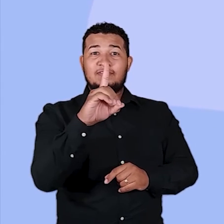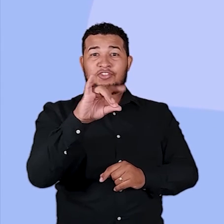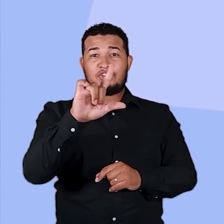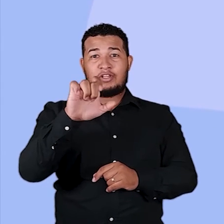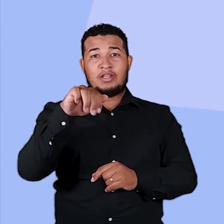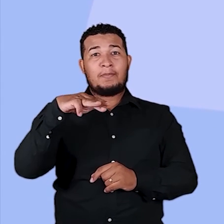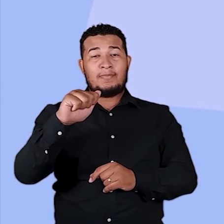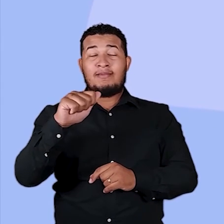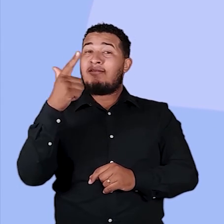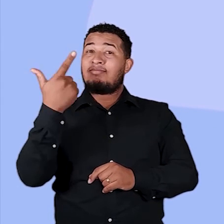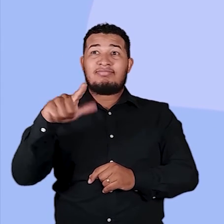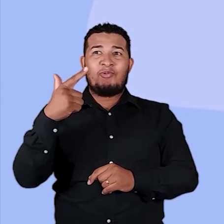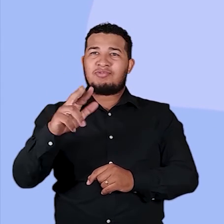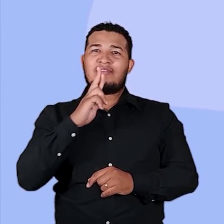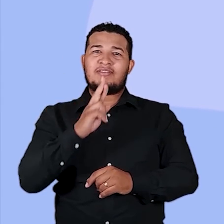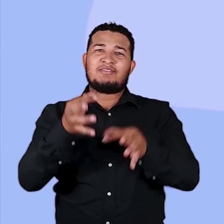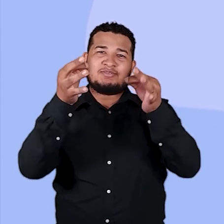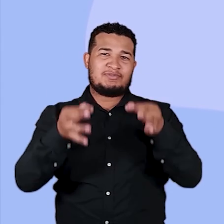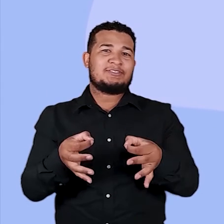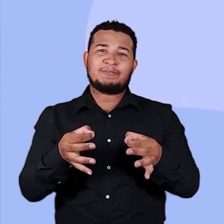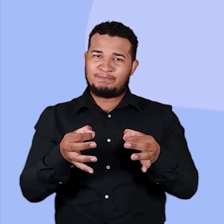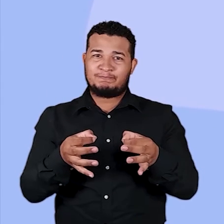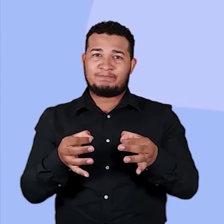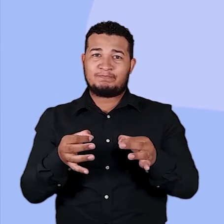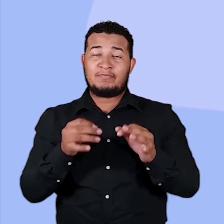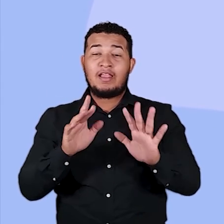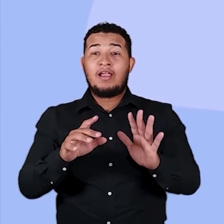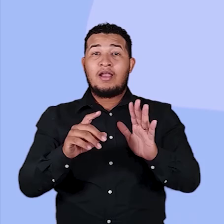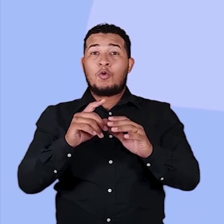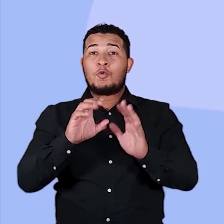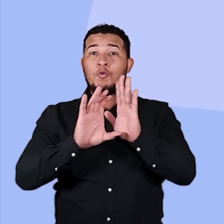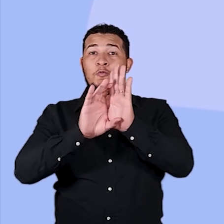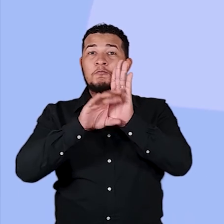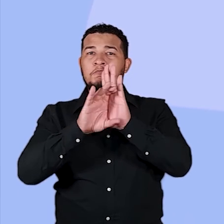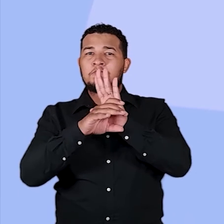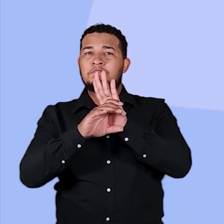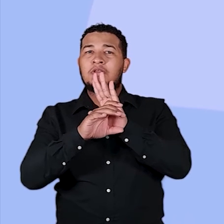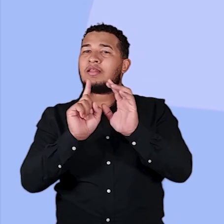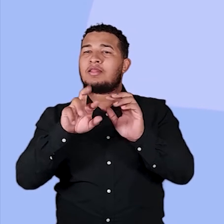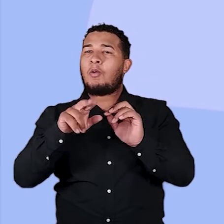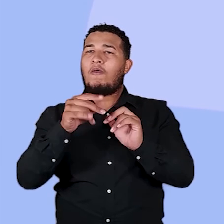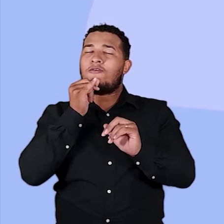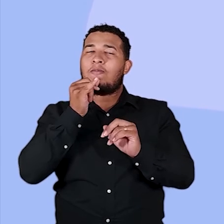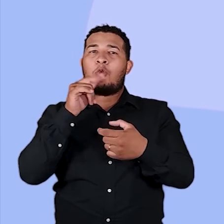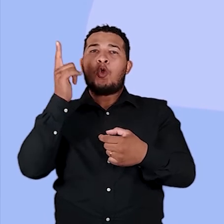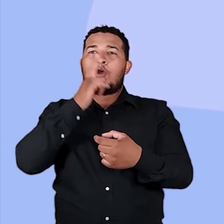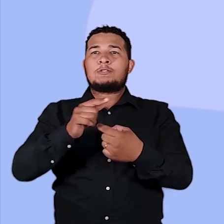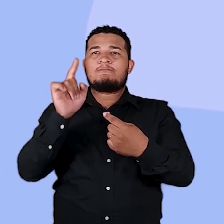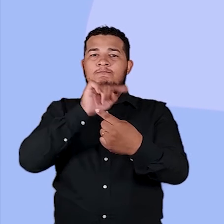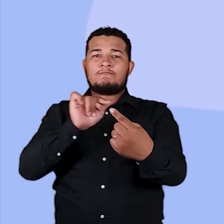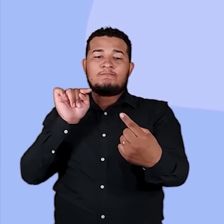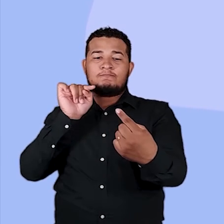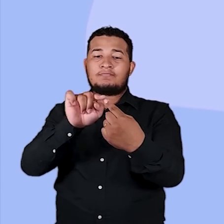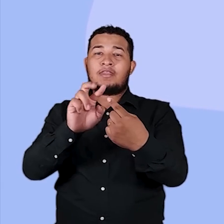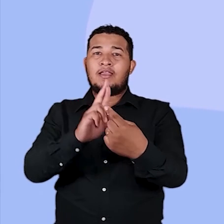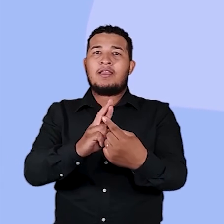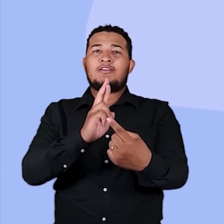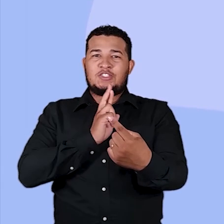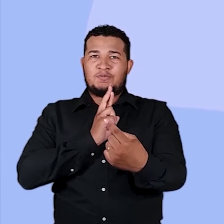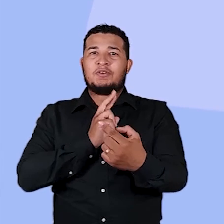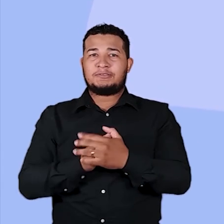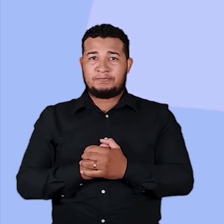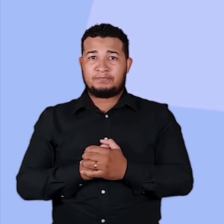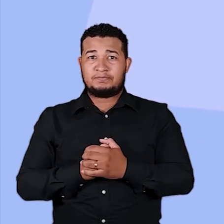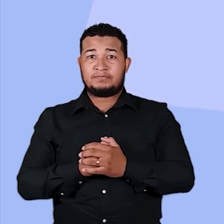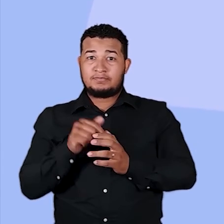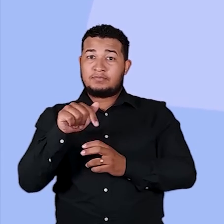esse dilema não possui resposta certa. A ideia desse dilema não é que a gente chegue a uma